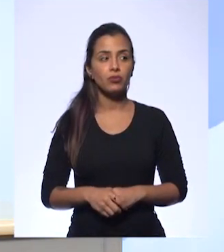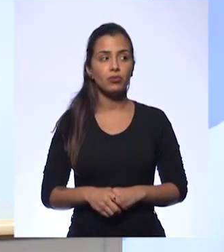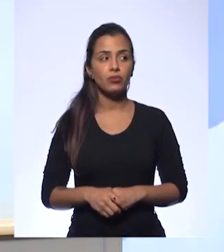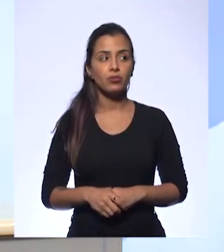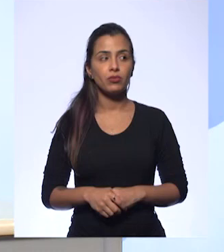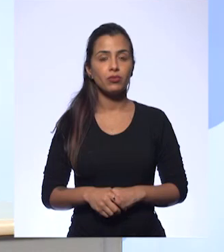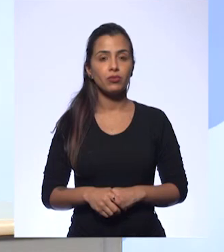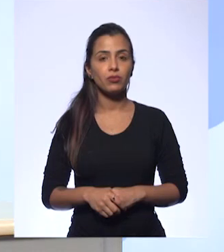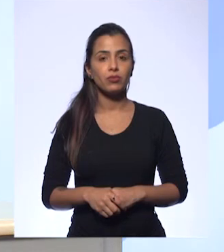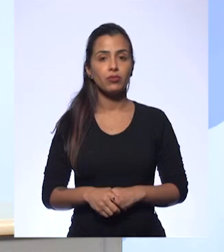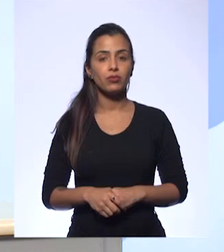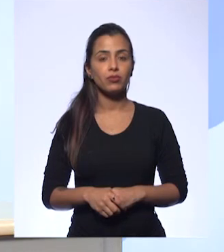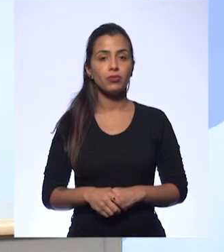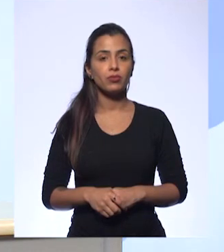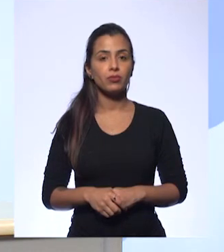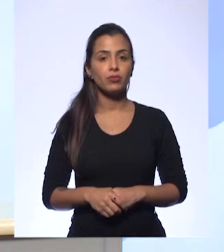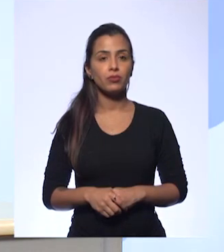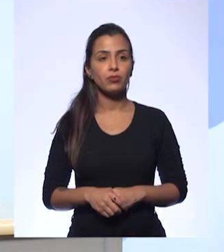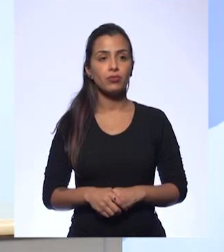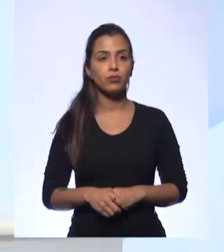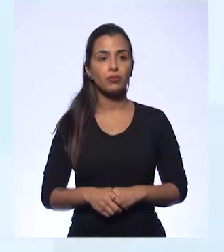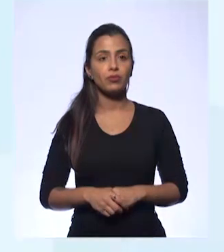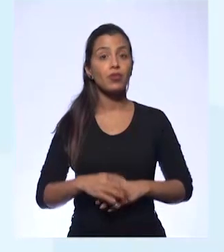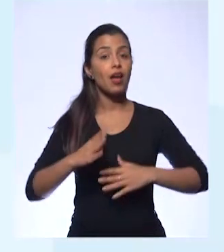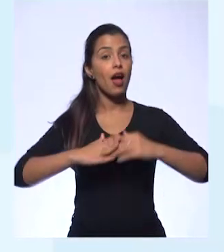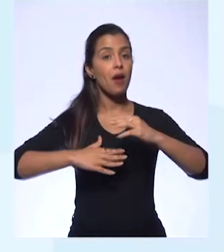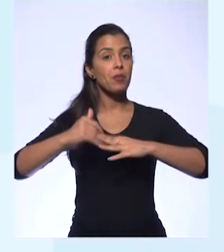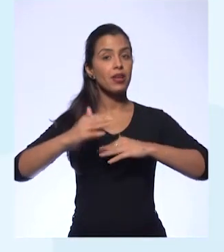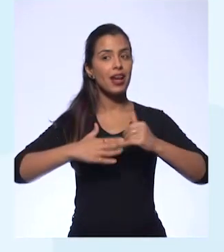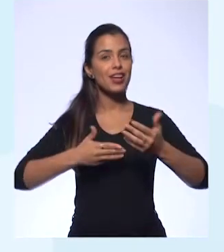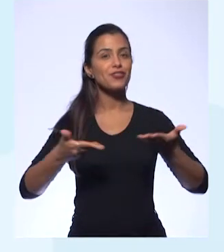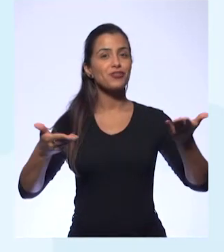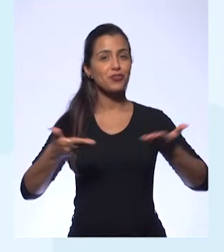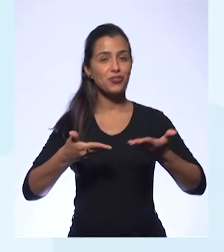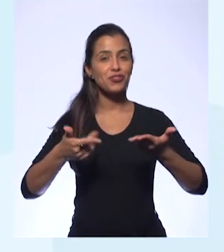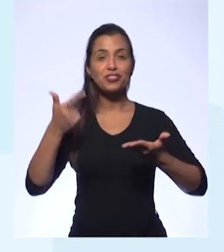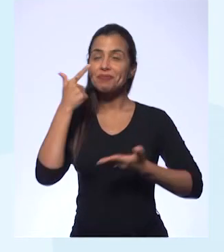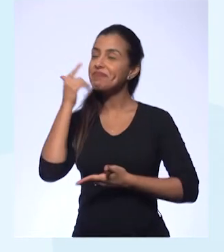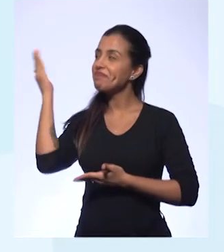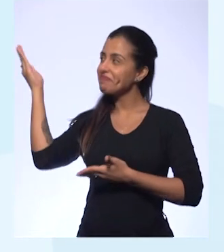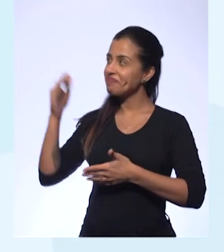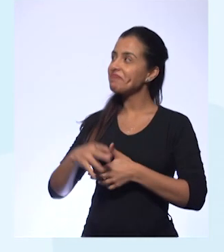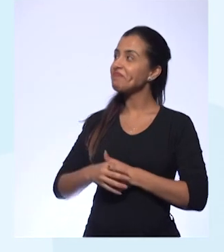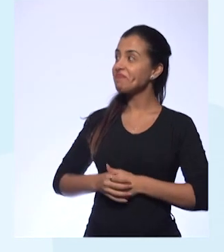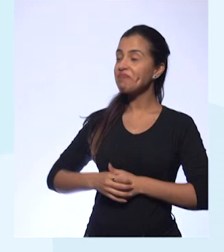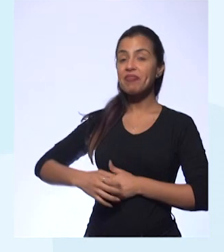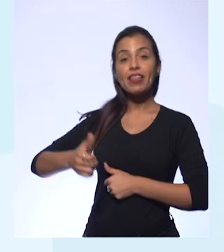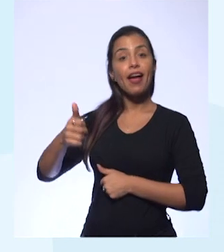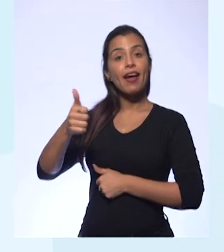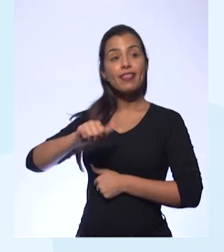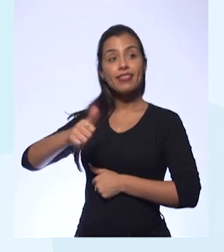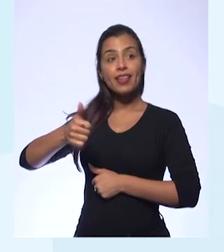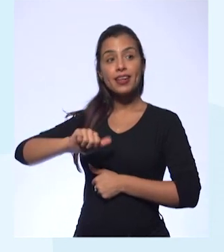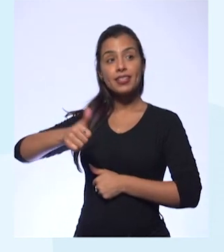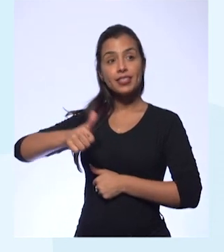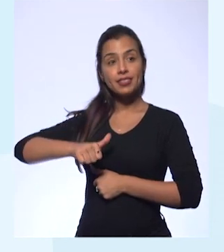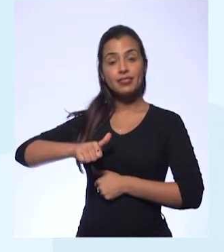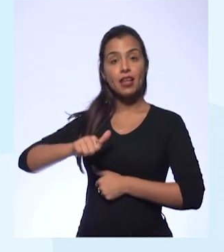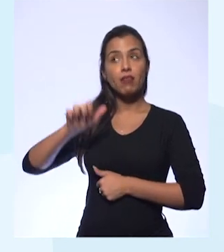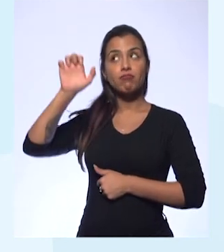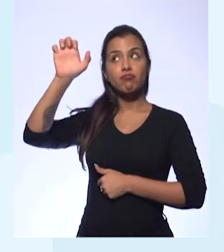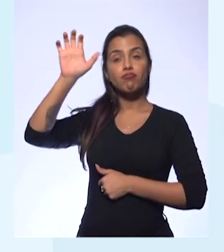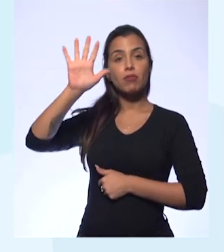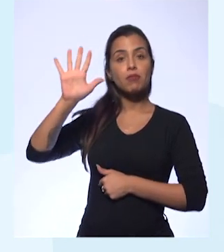A habilidade que a gente vai trabalhar na aula de hoje é analisar a formação dos blocos regionais da Europa e